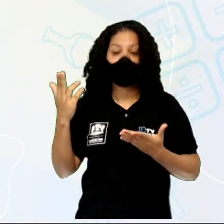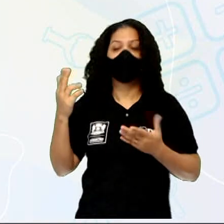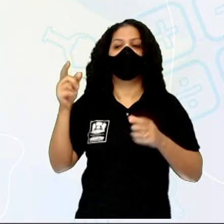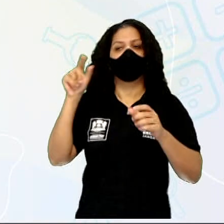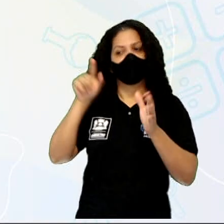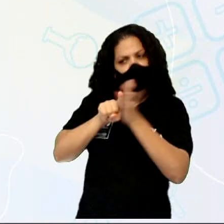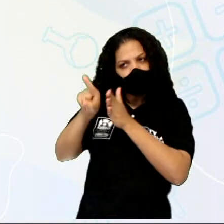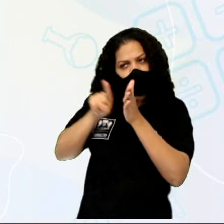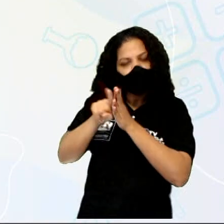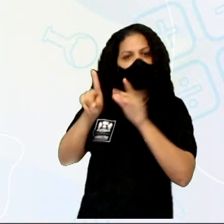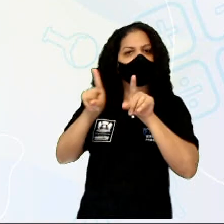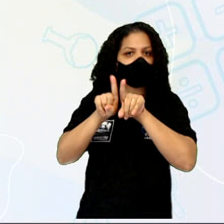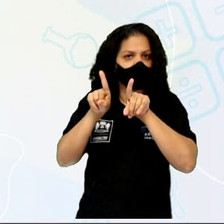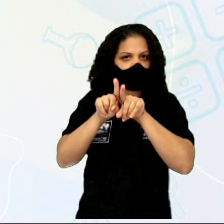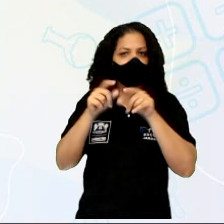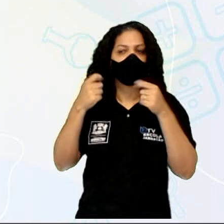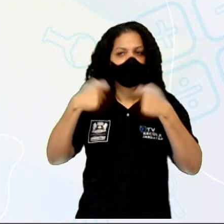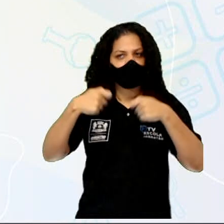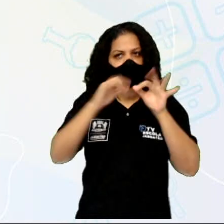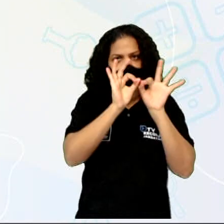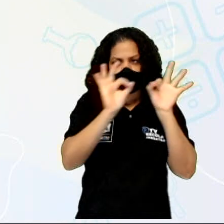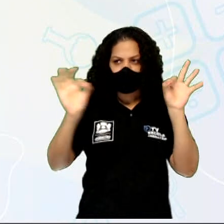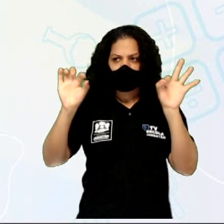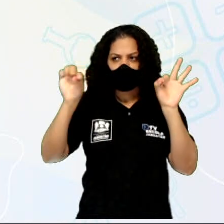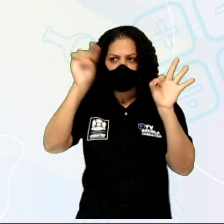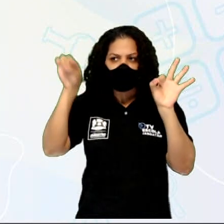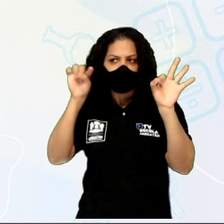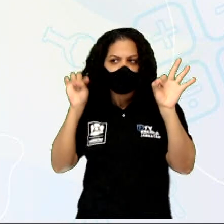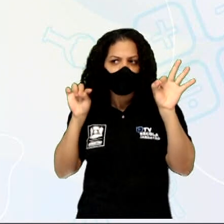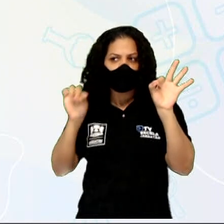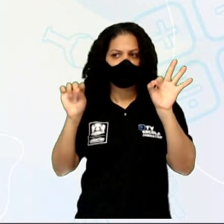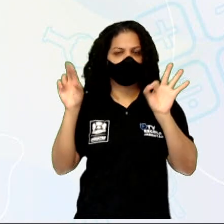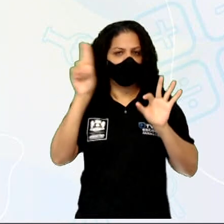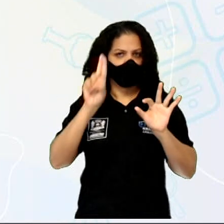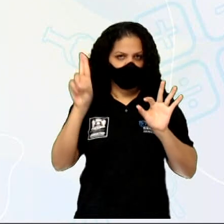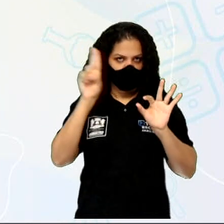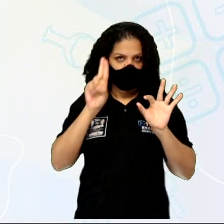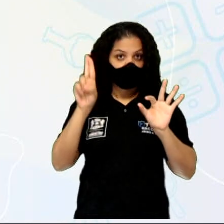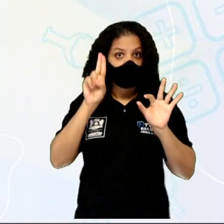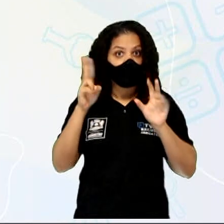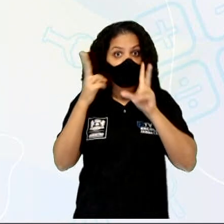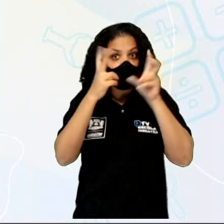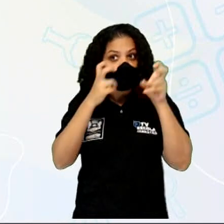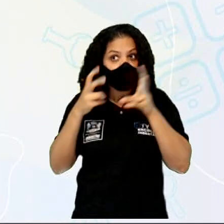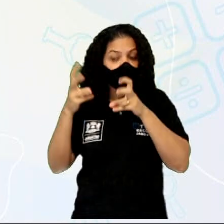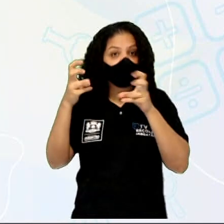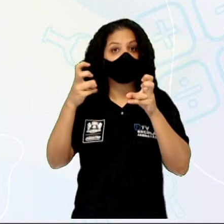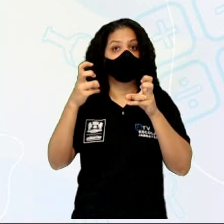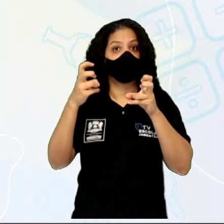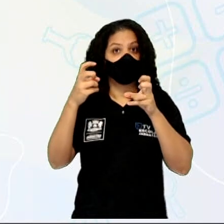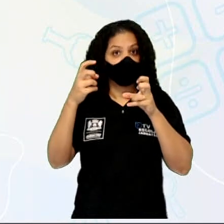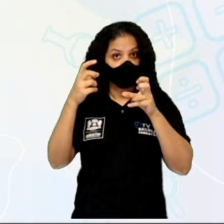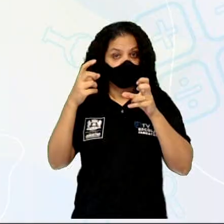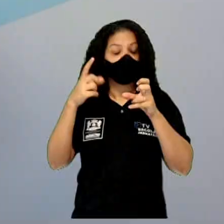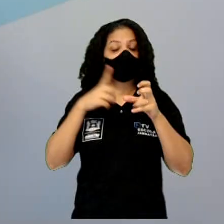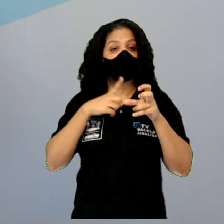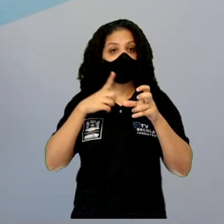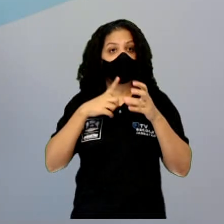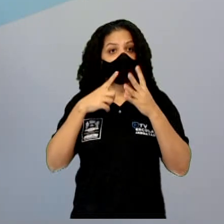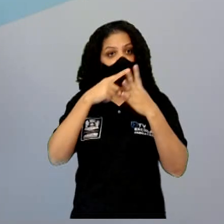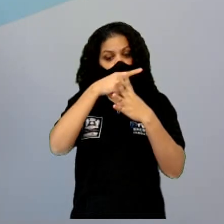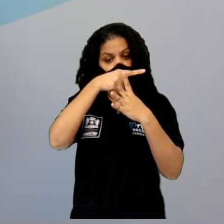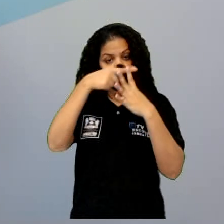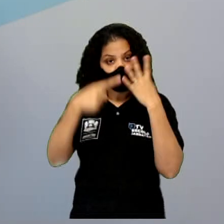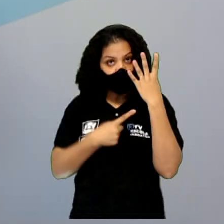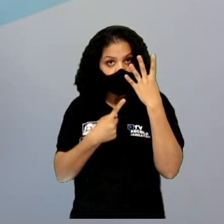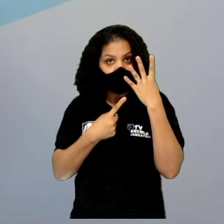interrogação, né? Temos que ter uma interrogação. Vocês percebem que temos 4 quadrinhos apenas, mas